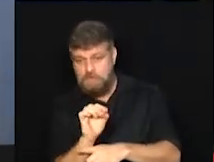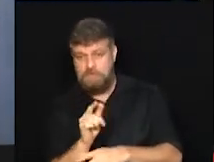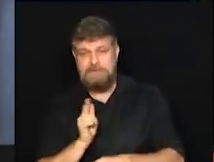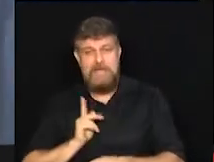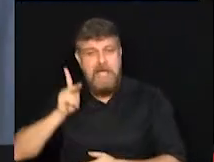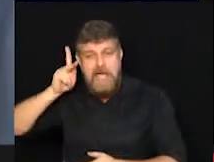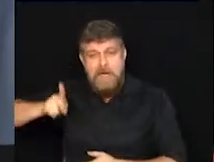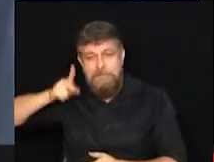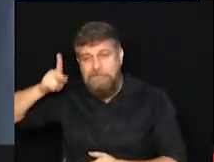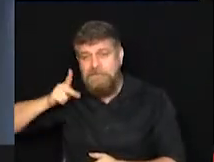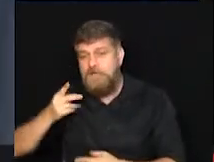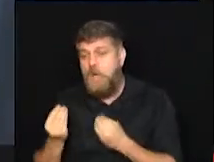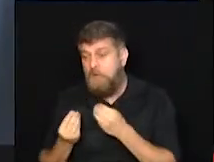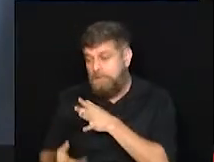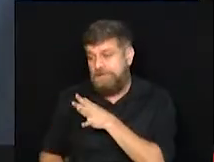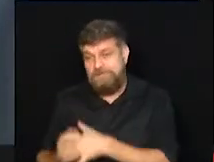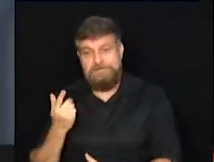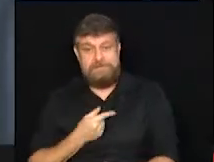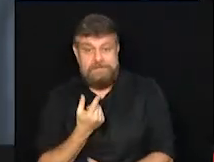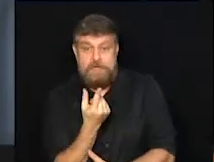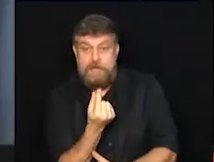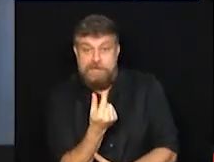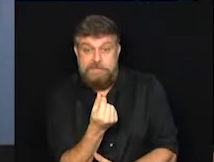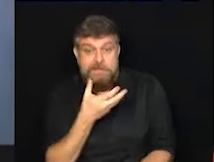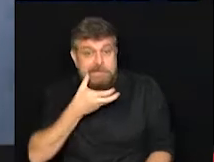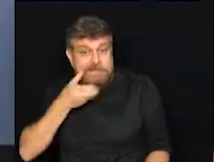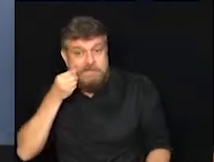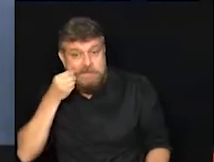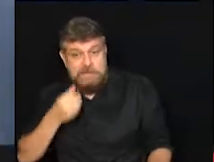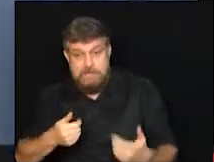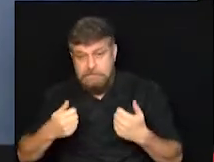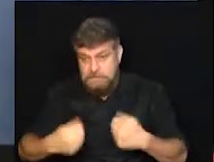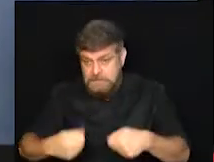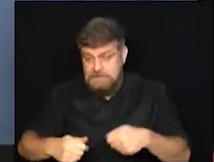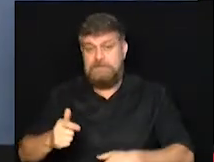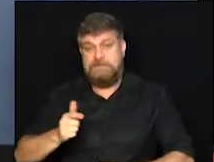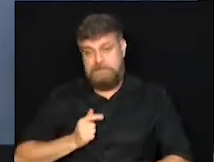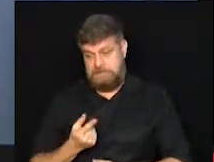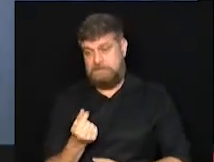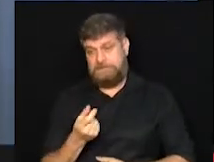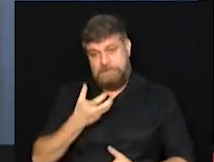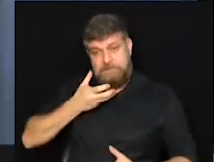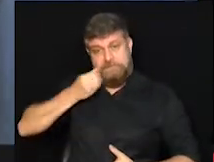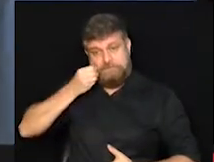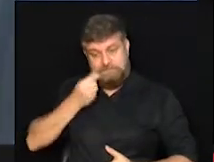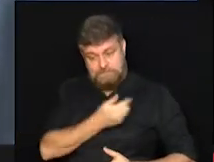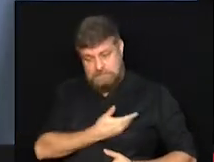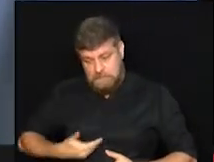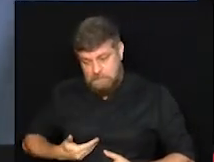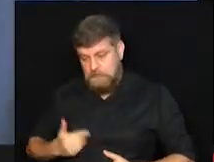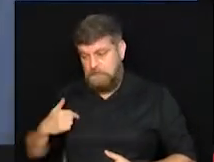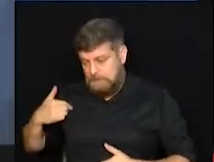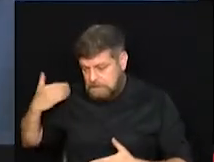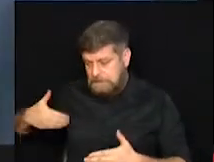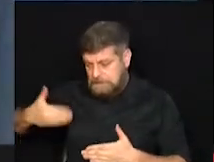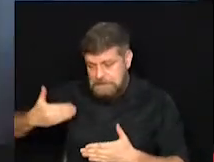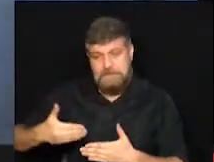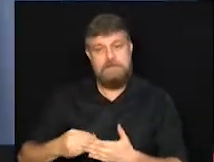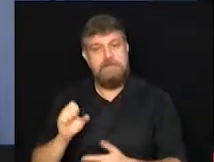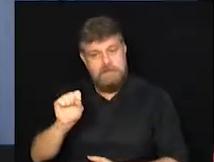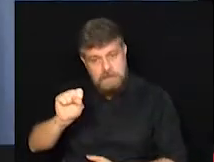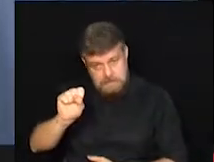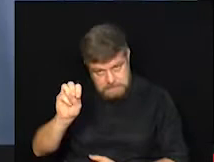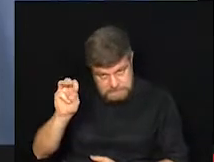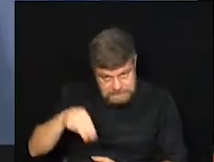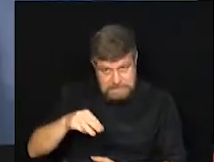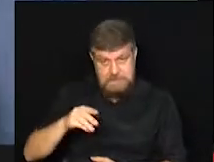se faz com recursos. Né? Precisamos de recursos públicos. Avançamos, sim, nesses 20, se nós